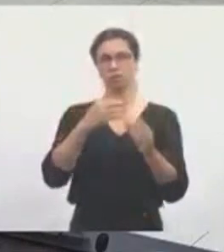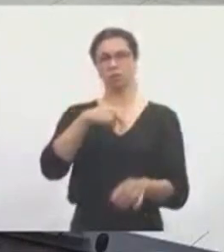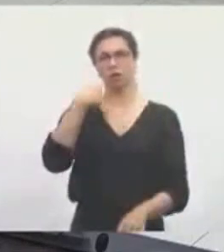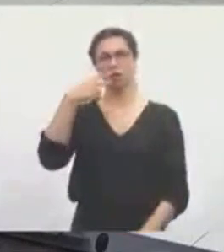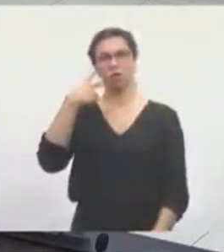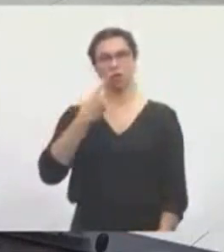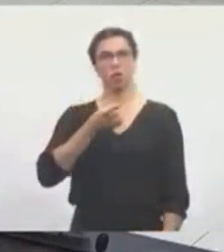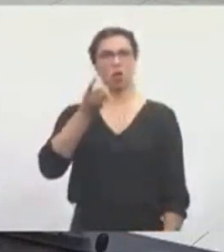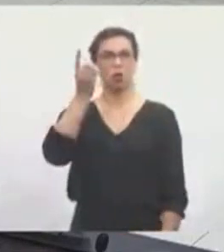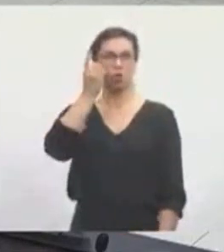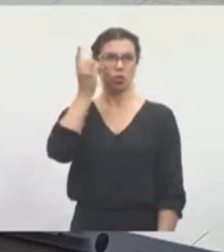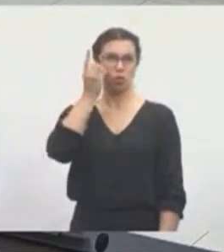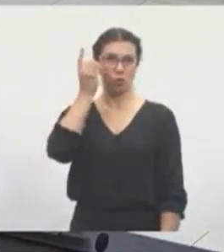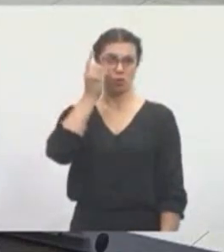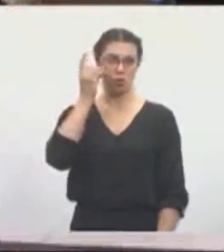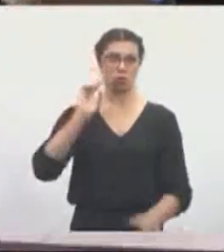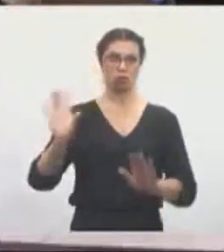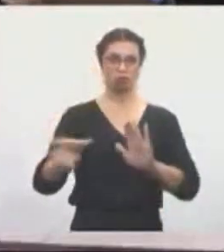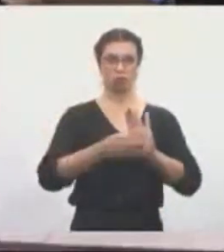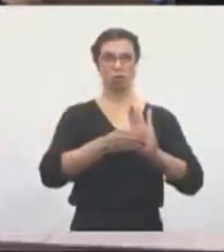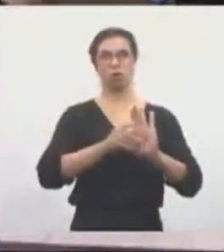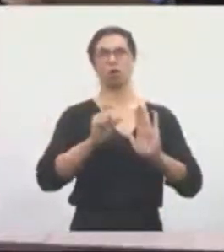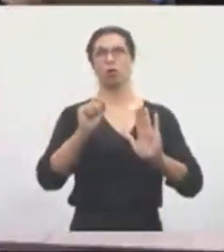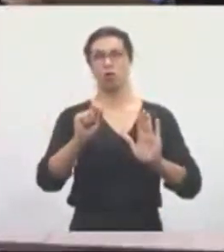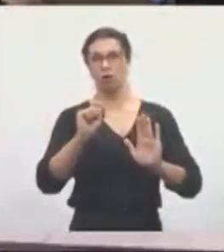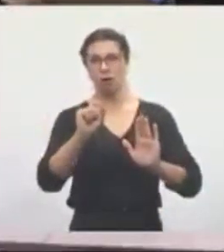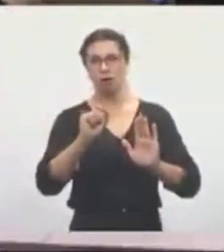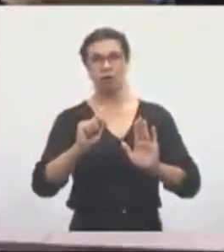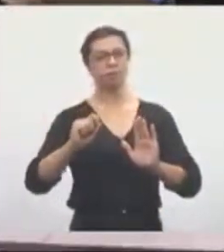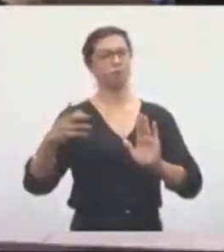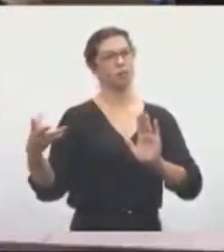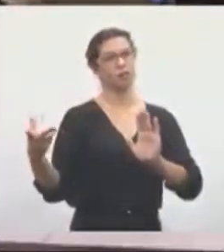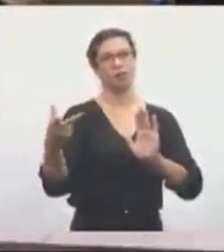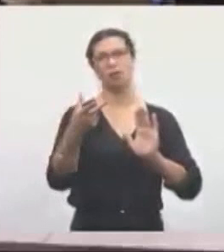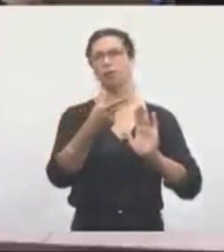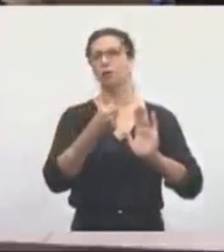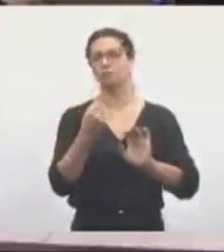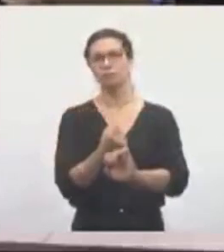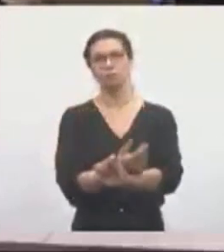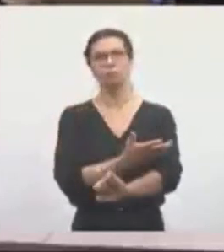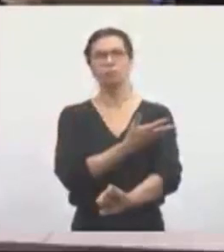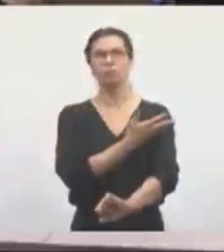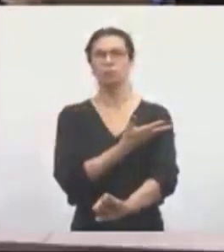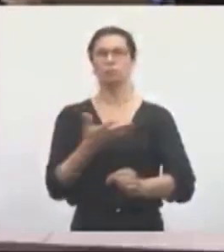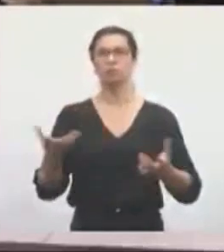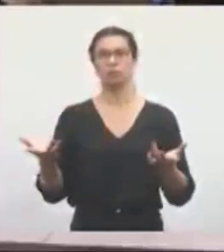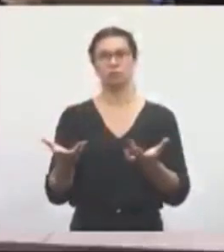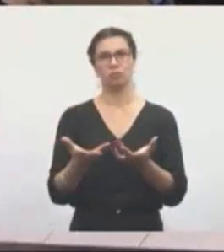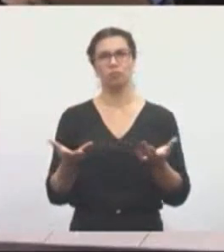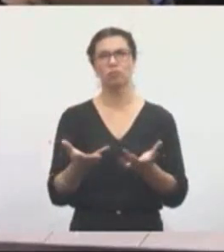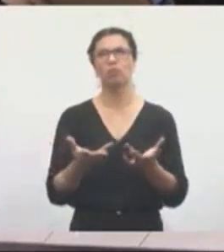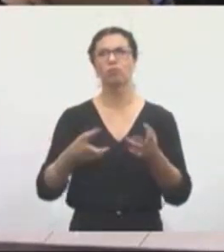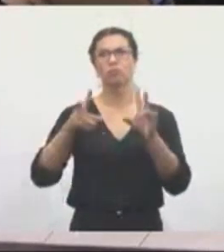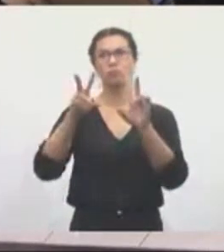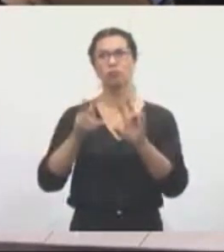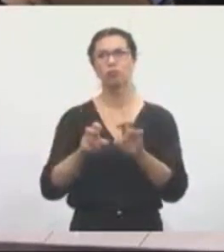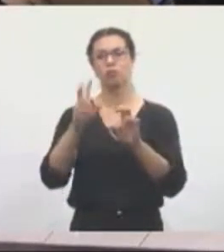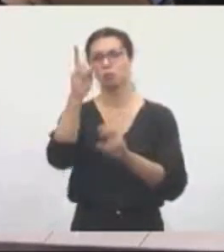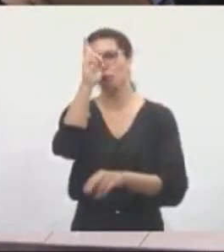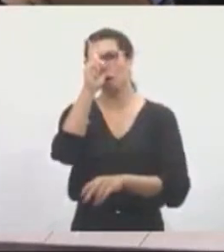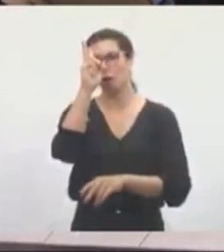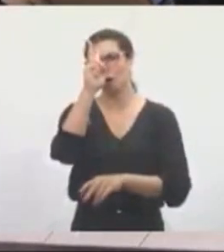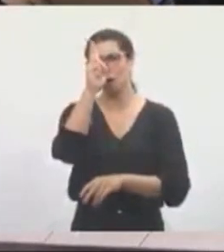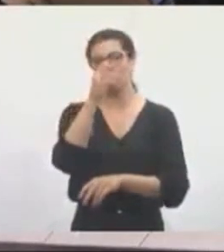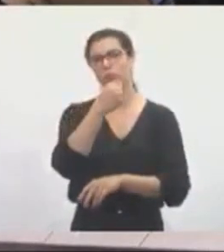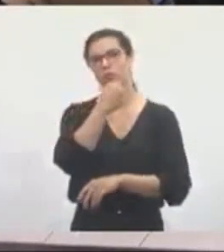pela propositura, por colocar de forma tão brilhante e emocionante, né, a lembrança que